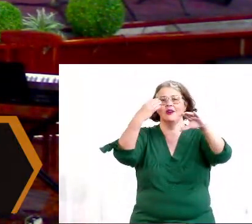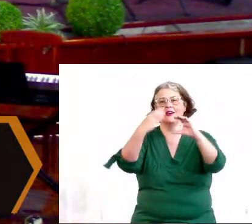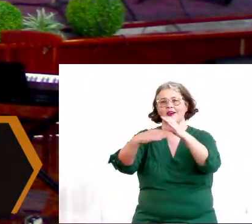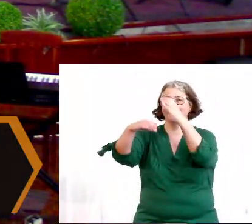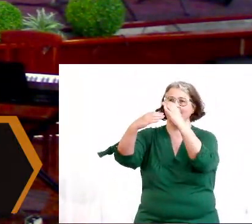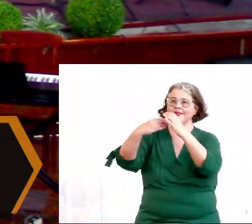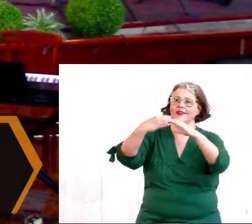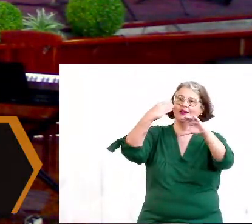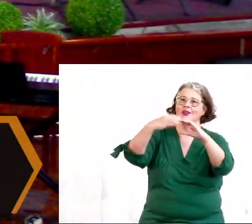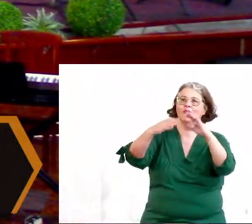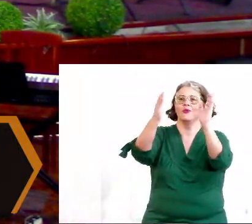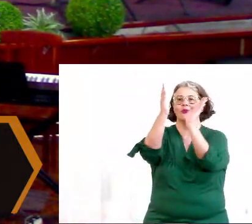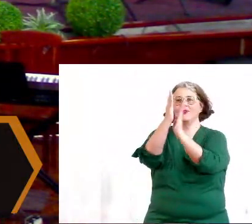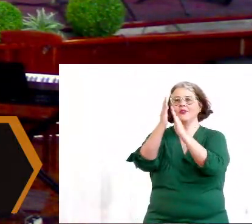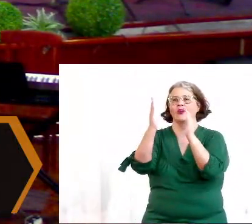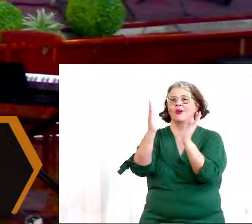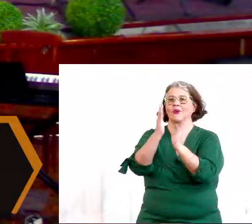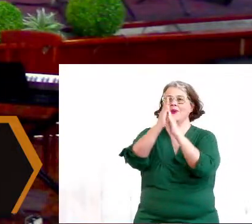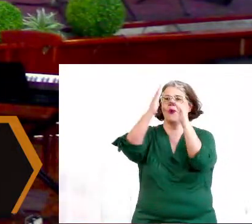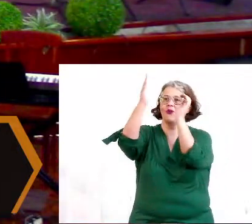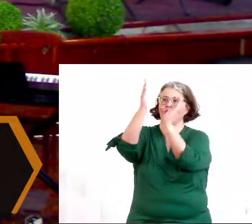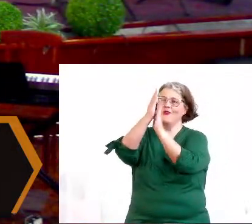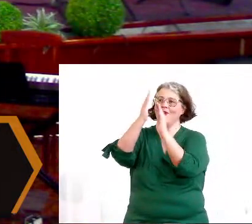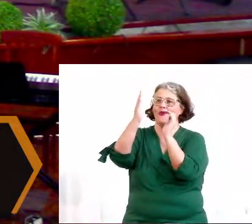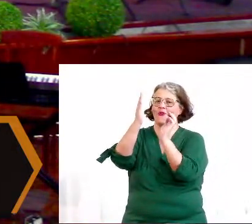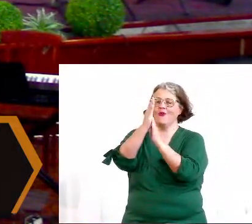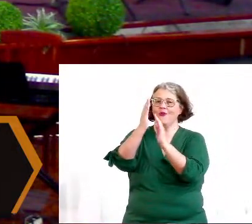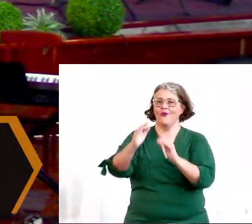gratidão cantamos teu